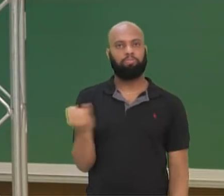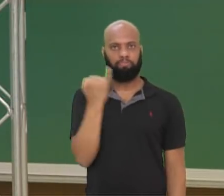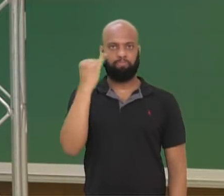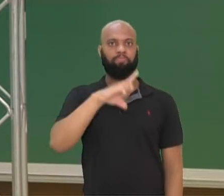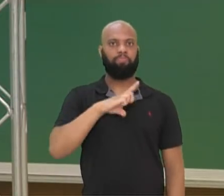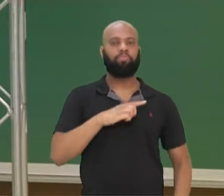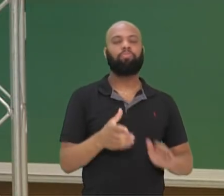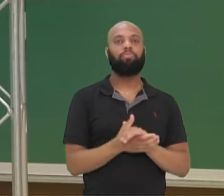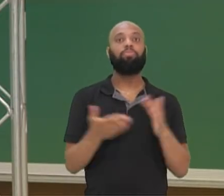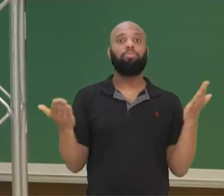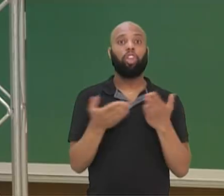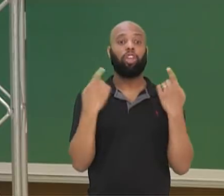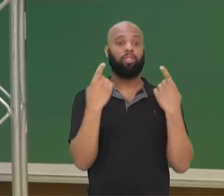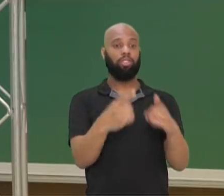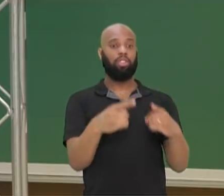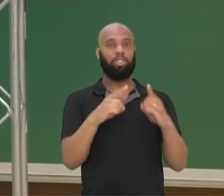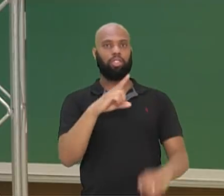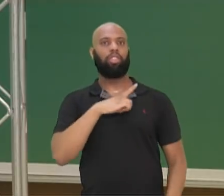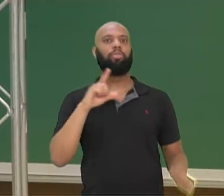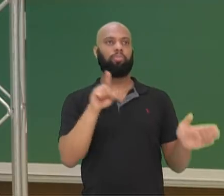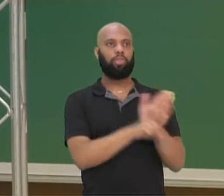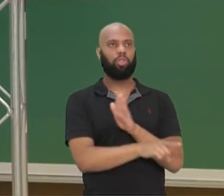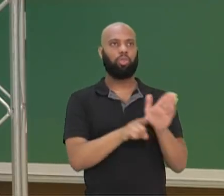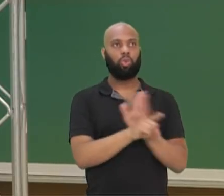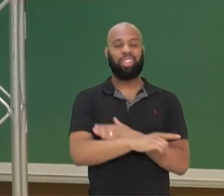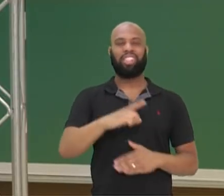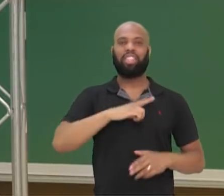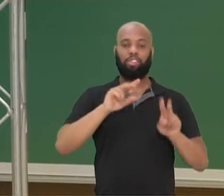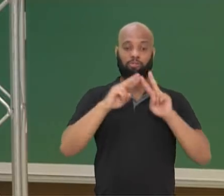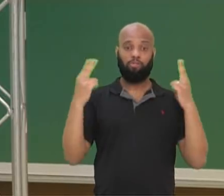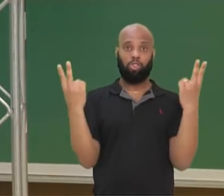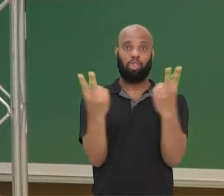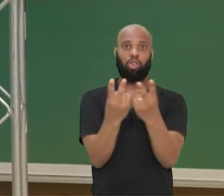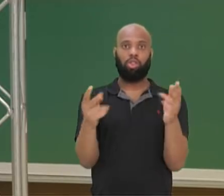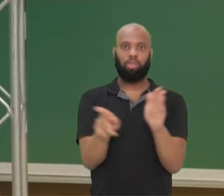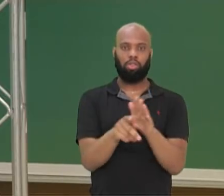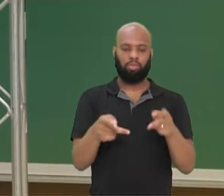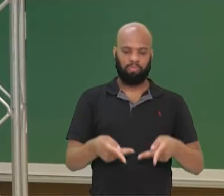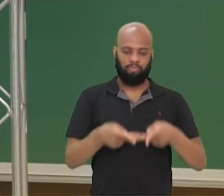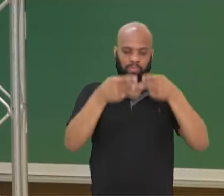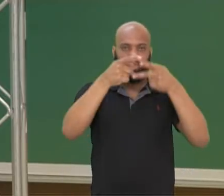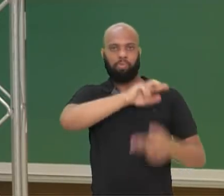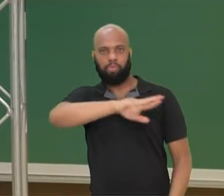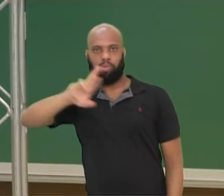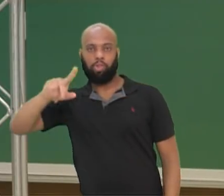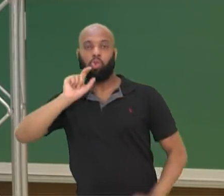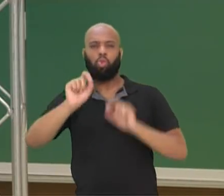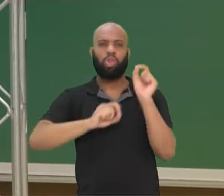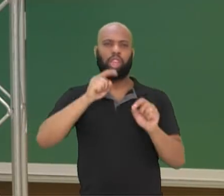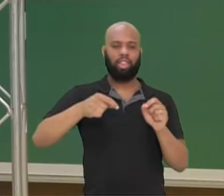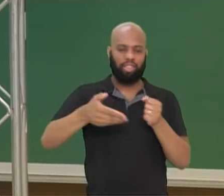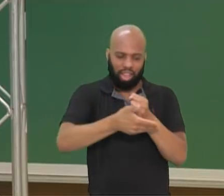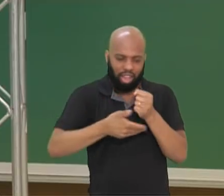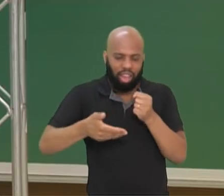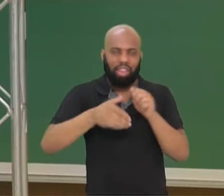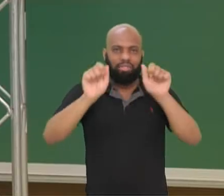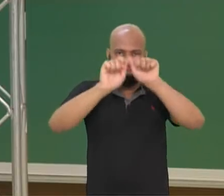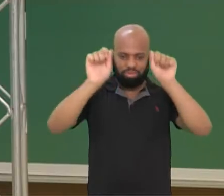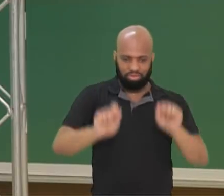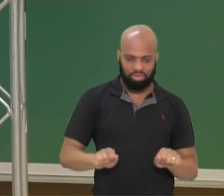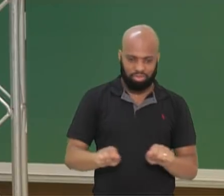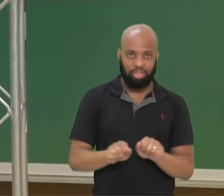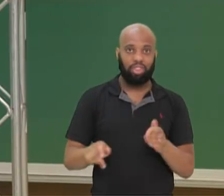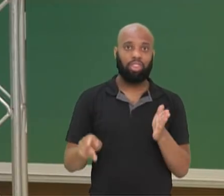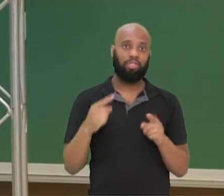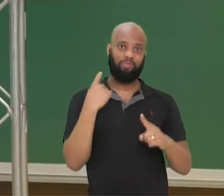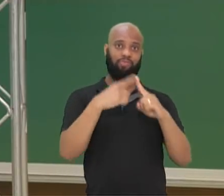Agora eu tenho um desafio para você. Se o volume de um prisma é a área da base vezes a altura, qual que é o volume desse